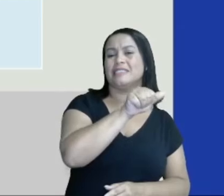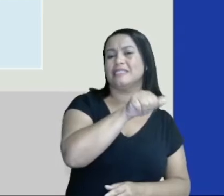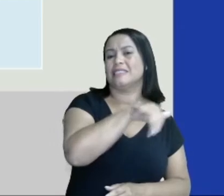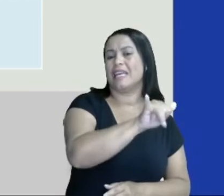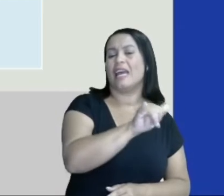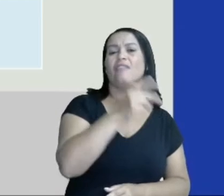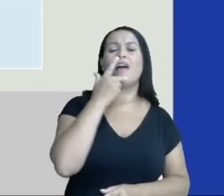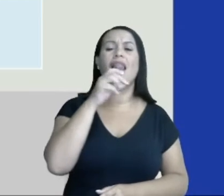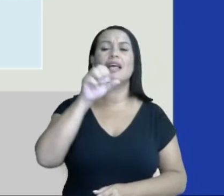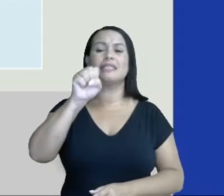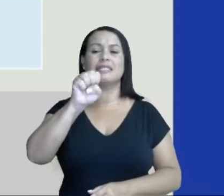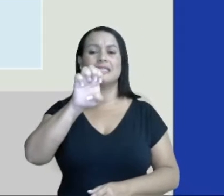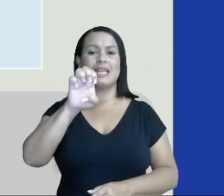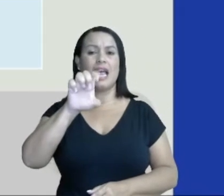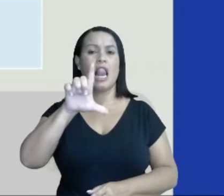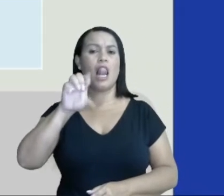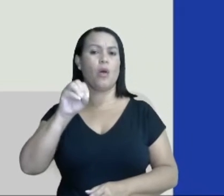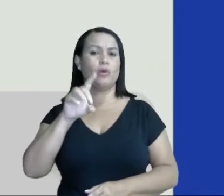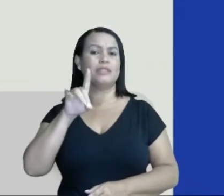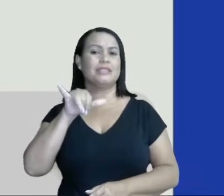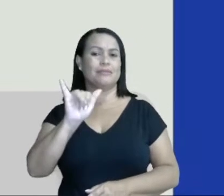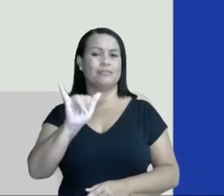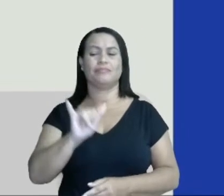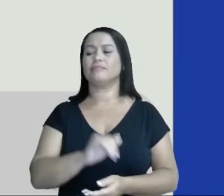lo di, certo?